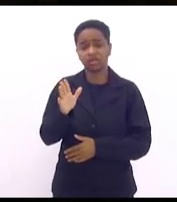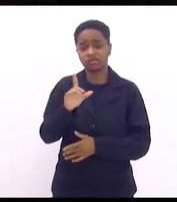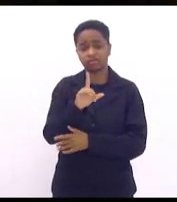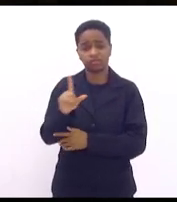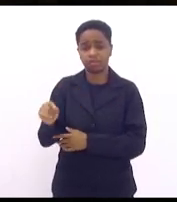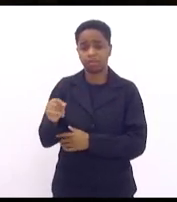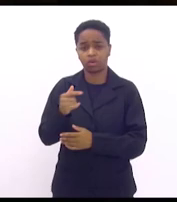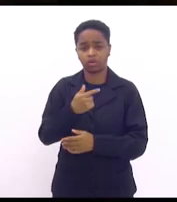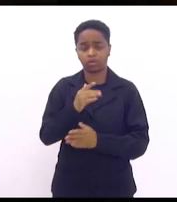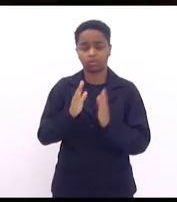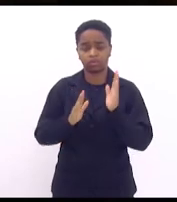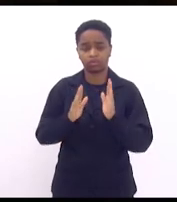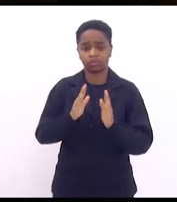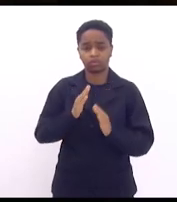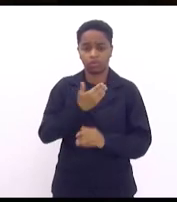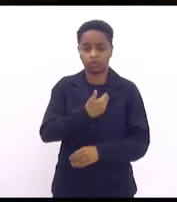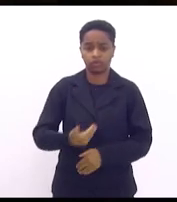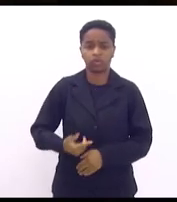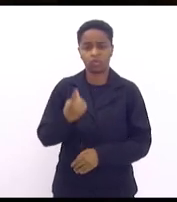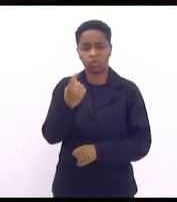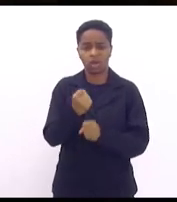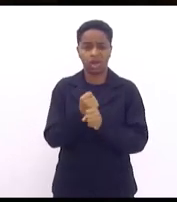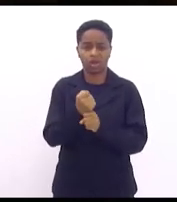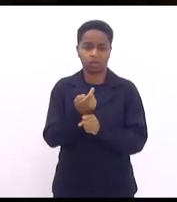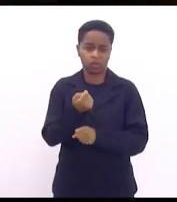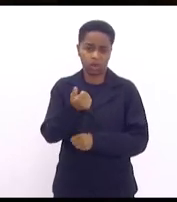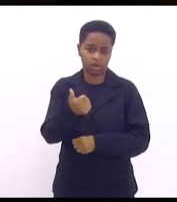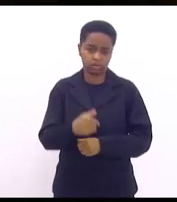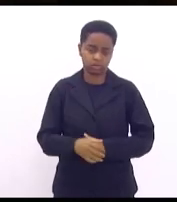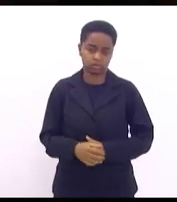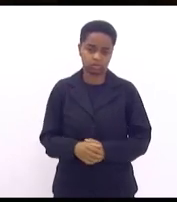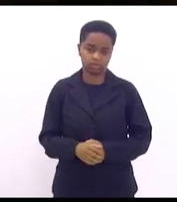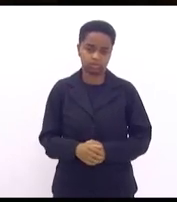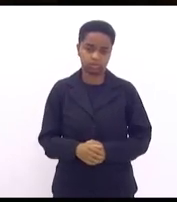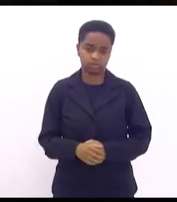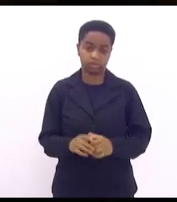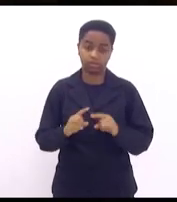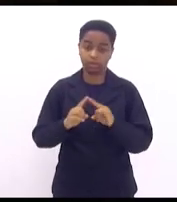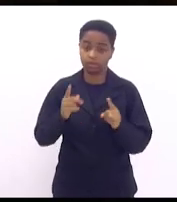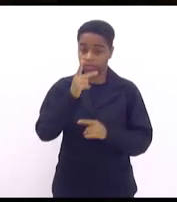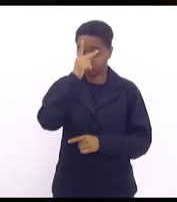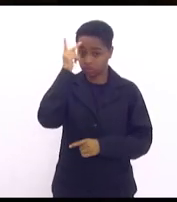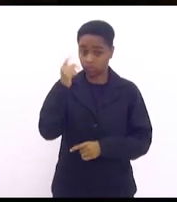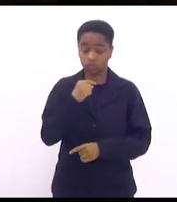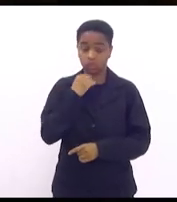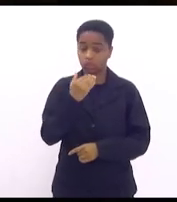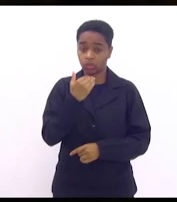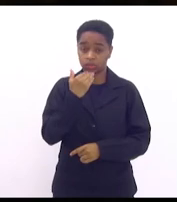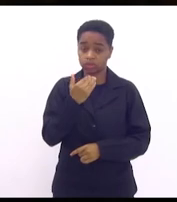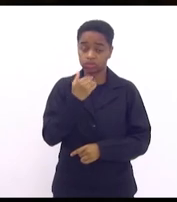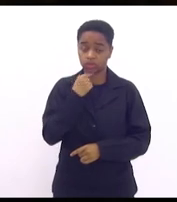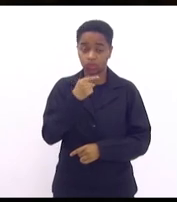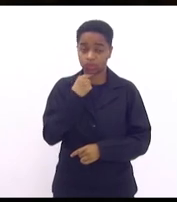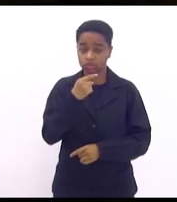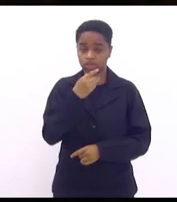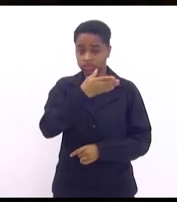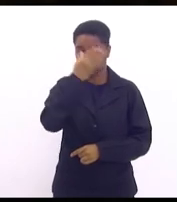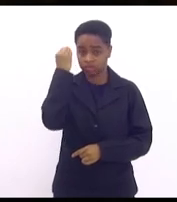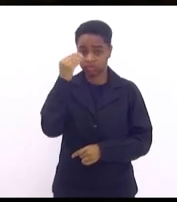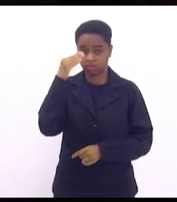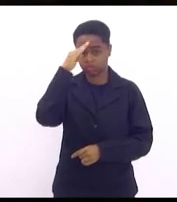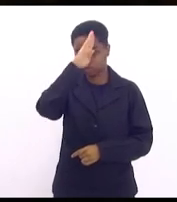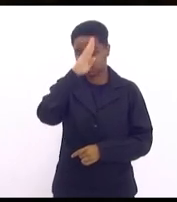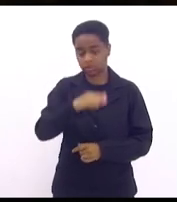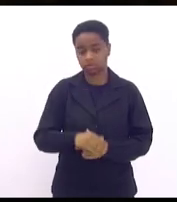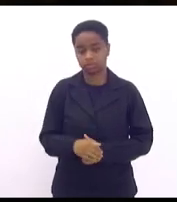ano. Tem um ano aí praticamente que ele saiu do governo. E as pessoas não conseguem tirar o nome do Bolsonaro da boca.